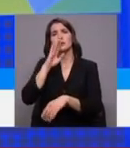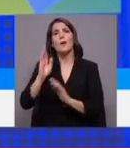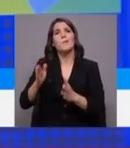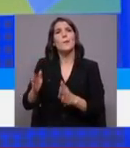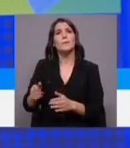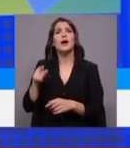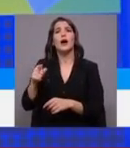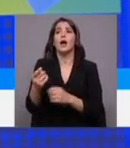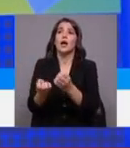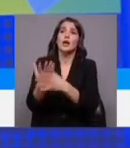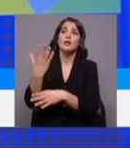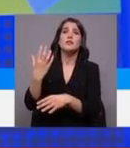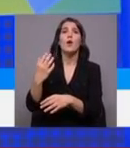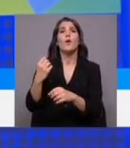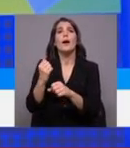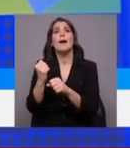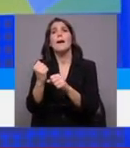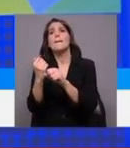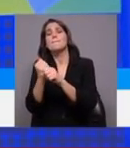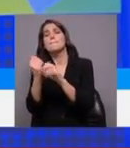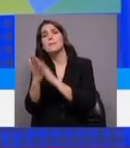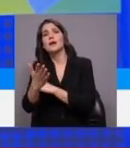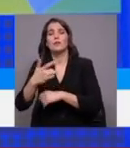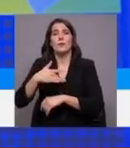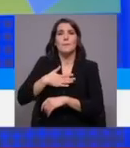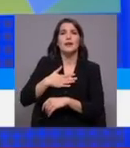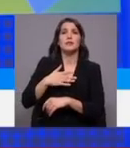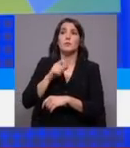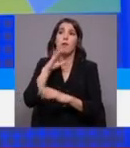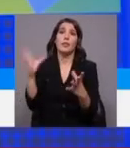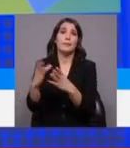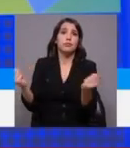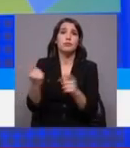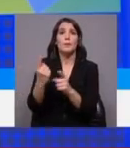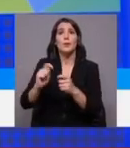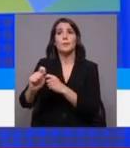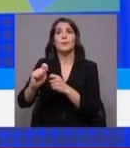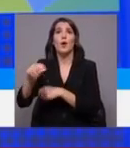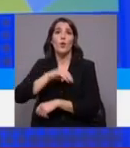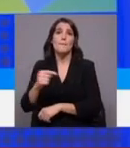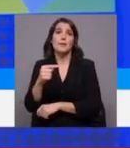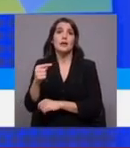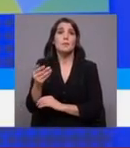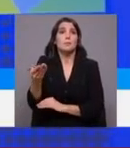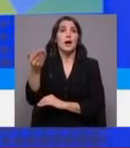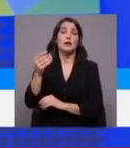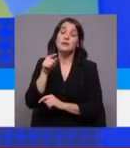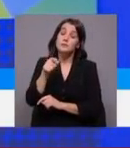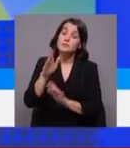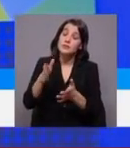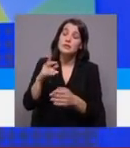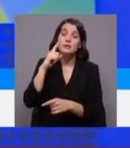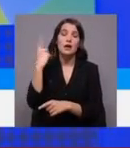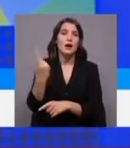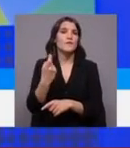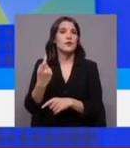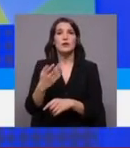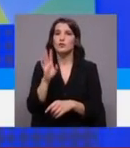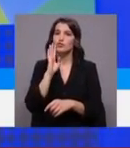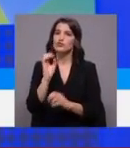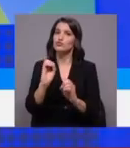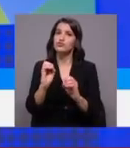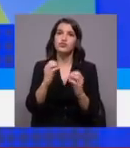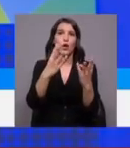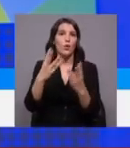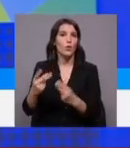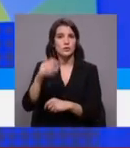depender da geração de emprego de empresas podem desaparecer por terem que suportar os relatórios minas mais altos até isso tem que ser visto e não e não temos visto a seguir